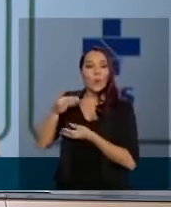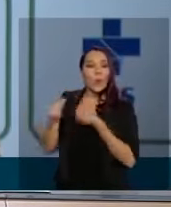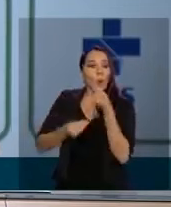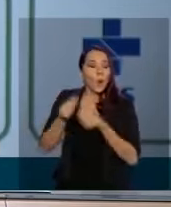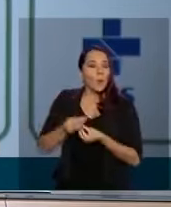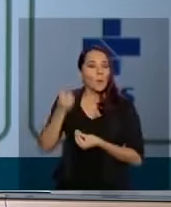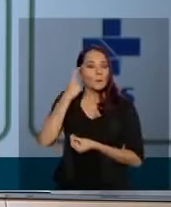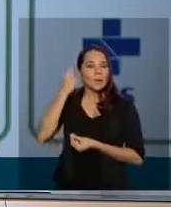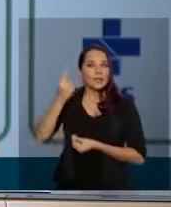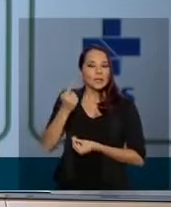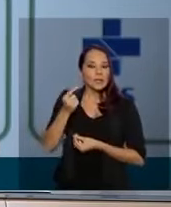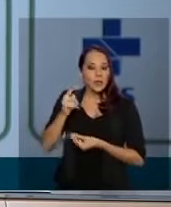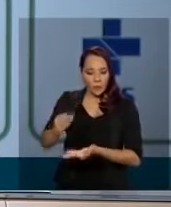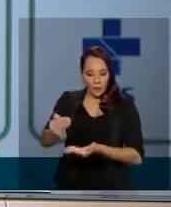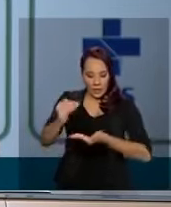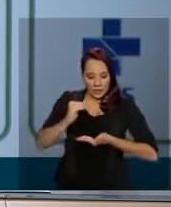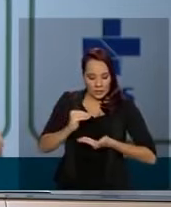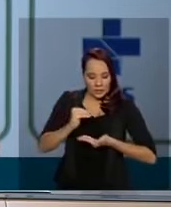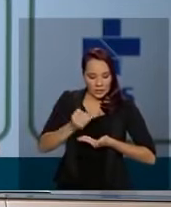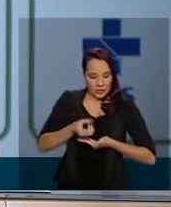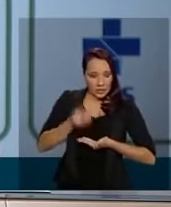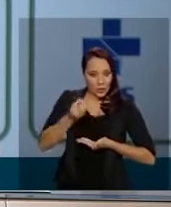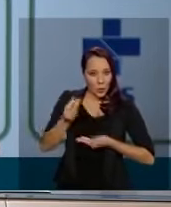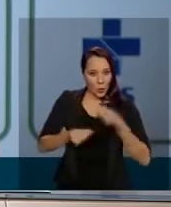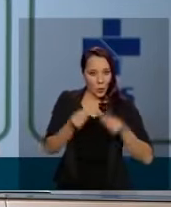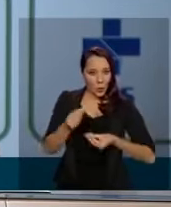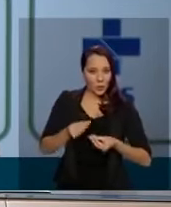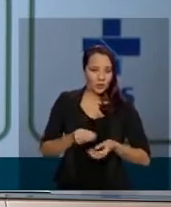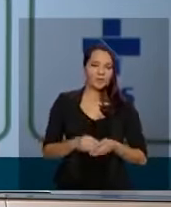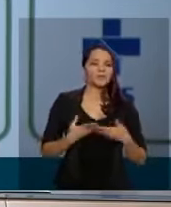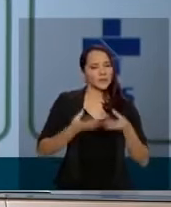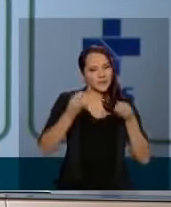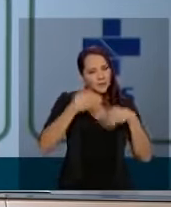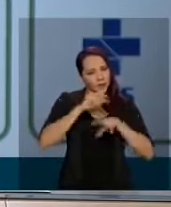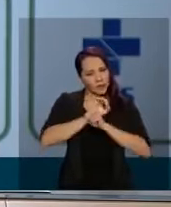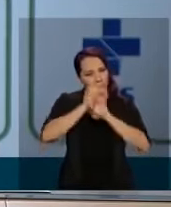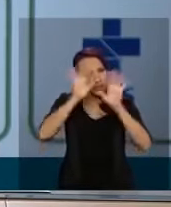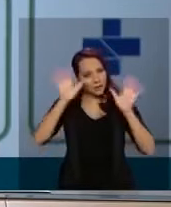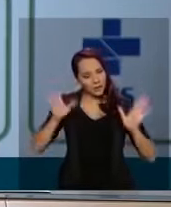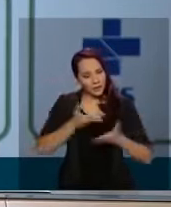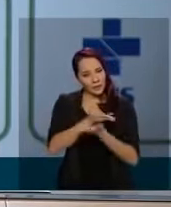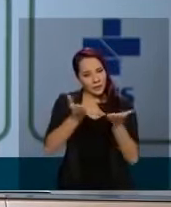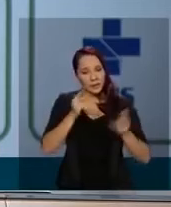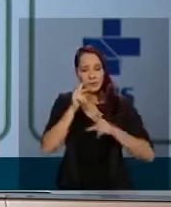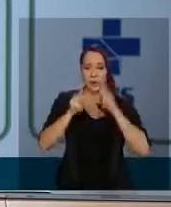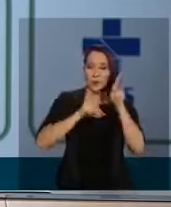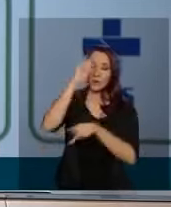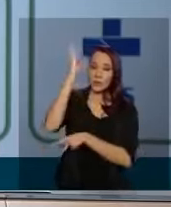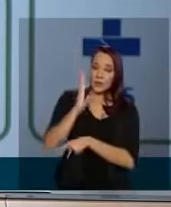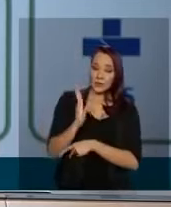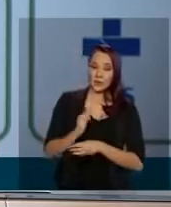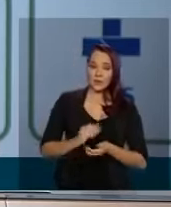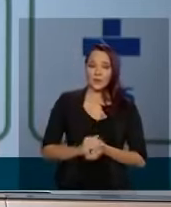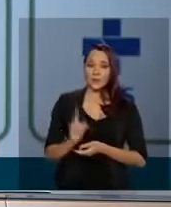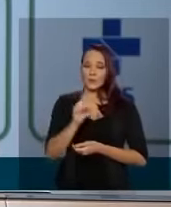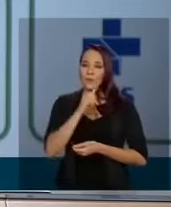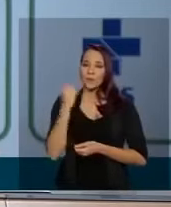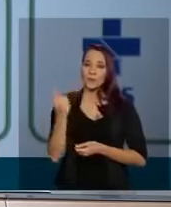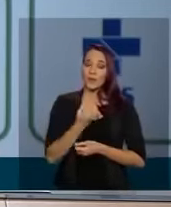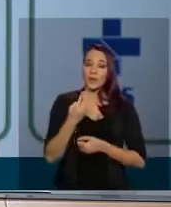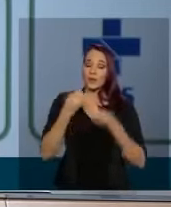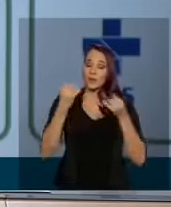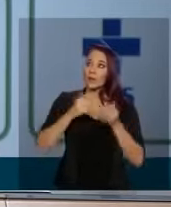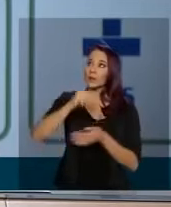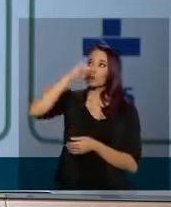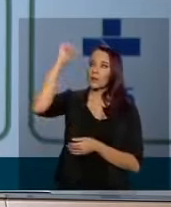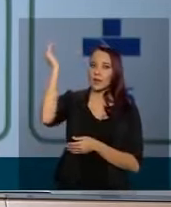vacina na hora que tivermos. Eu gostaria de esclarecer para a população brasileira que nós estamos falando do